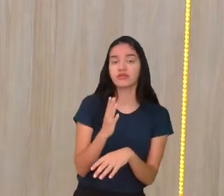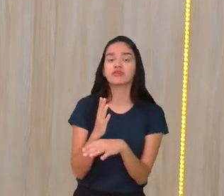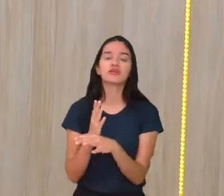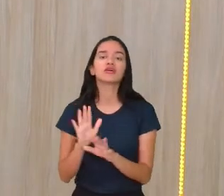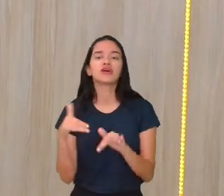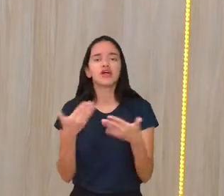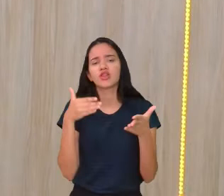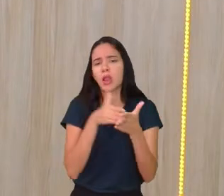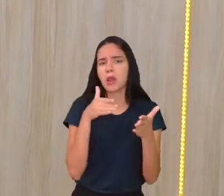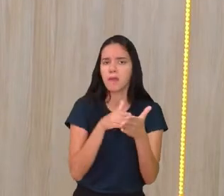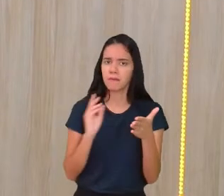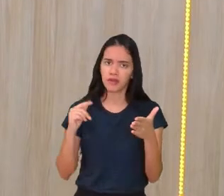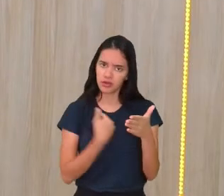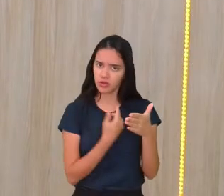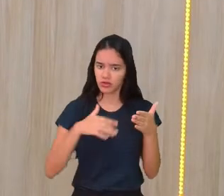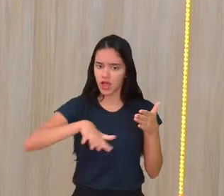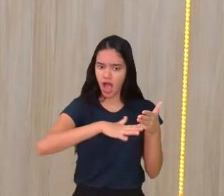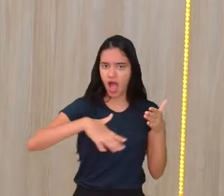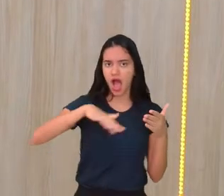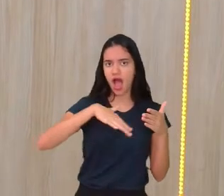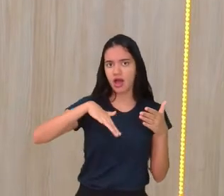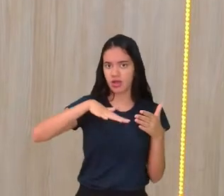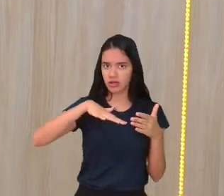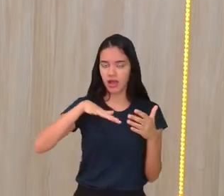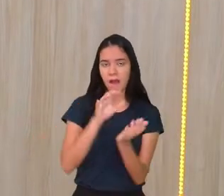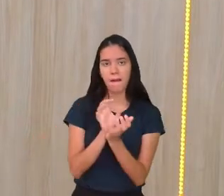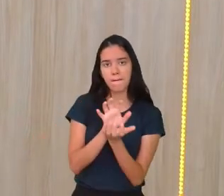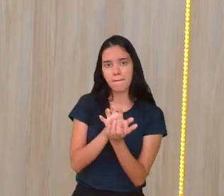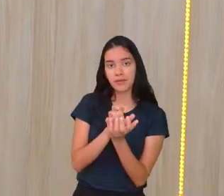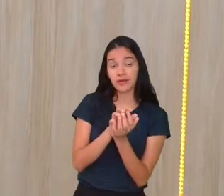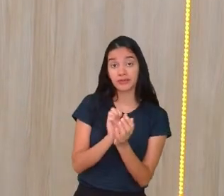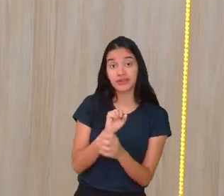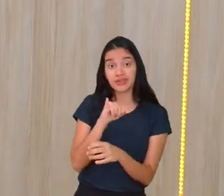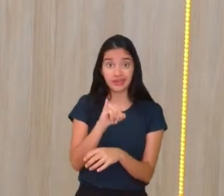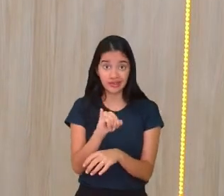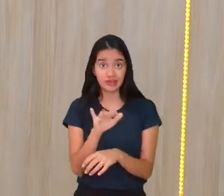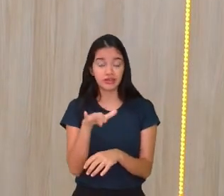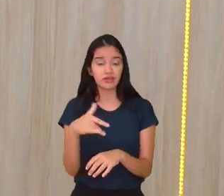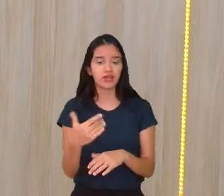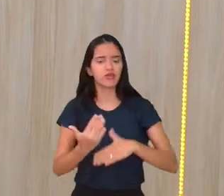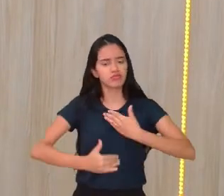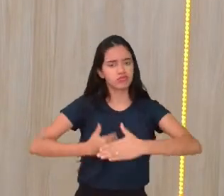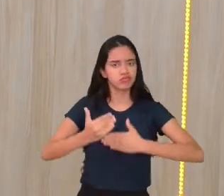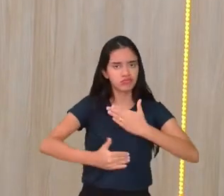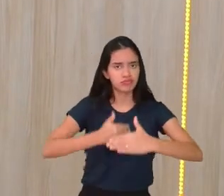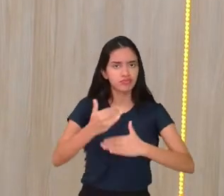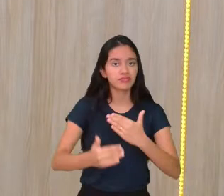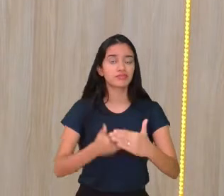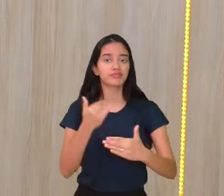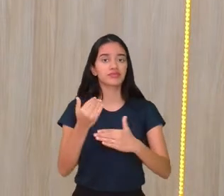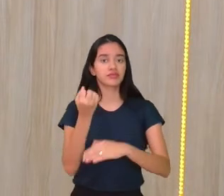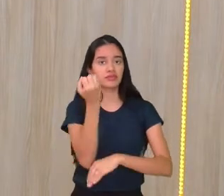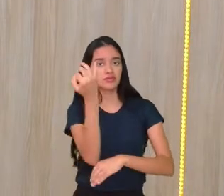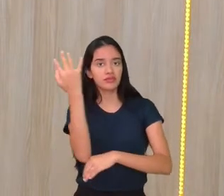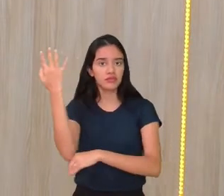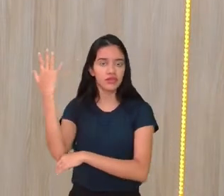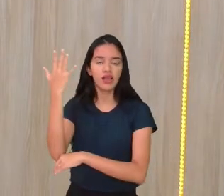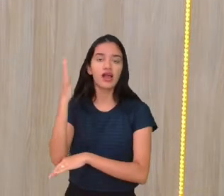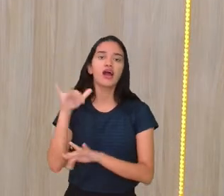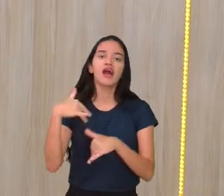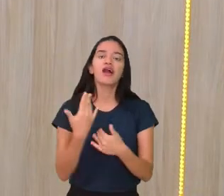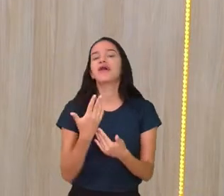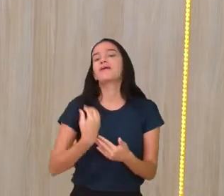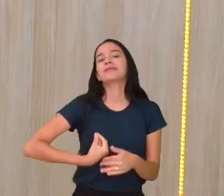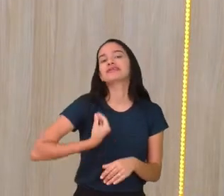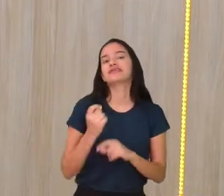se limita apenas ao nosso território aqui, Pernambuco. Se a gente avança por toda a área de atuação da Mata Atlântica, é muito